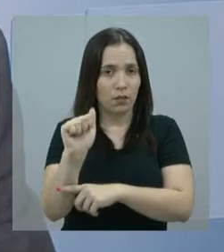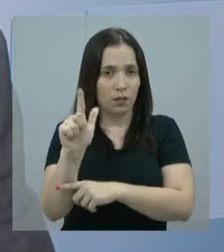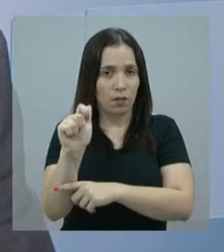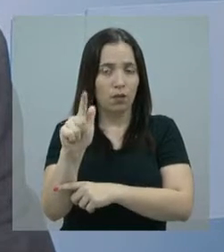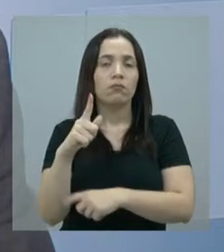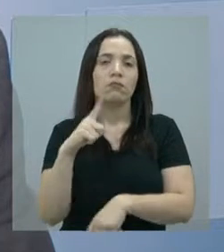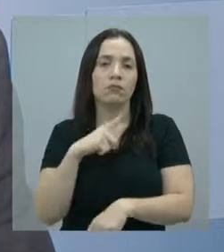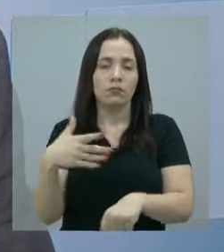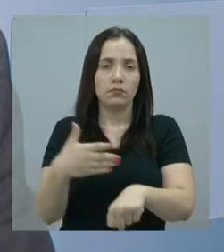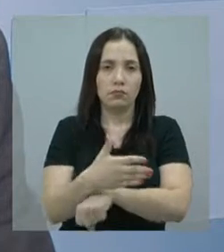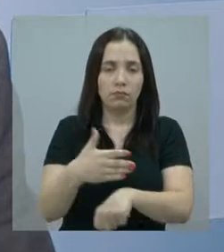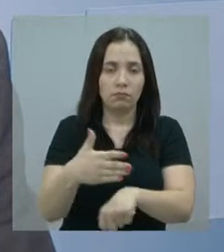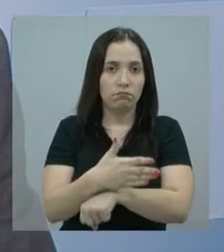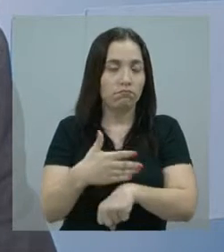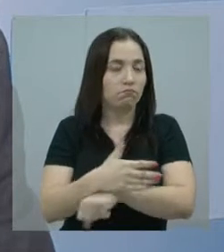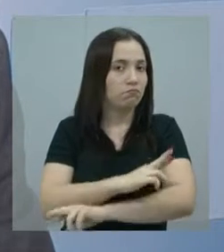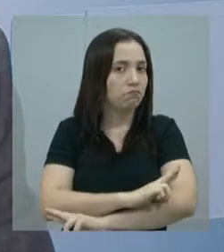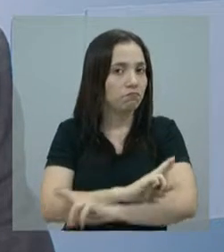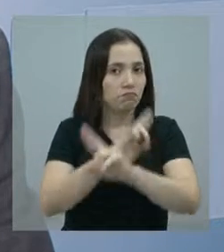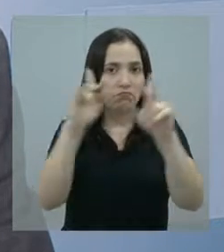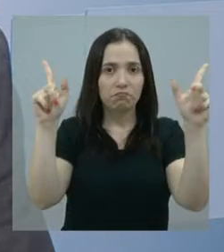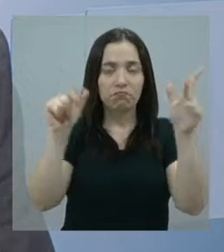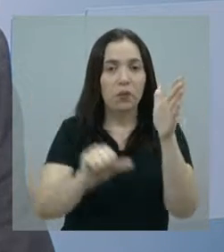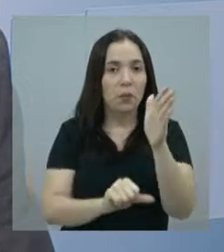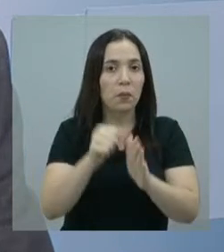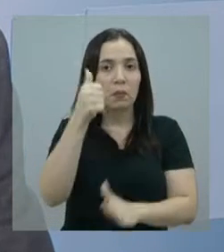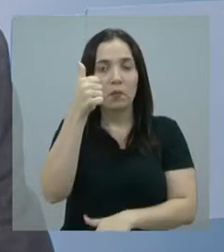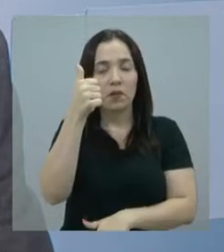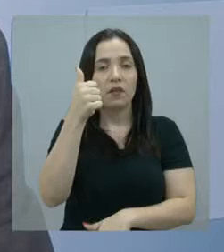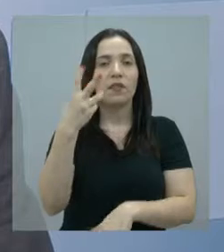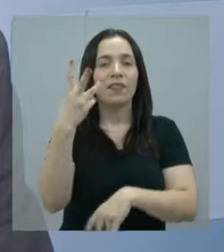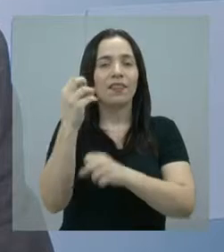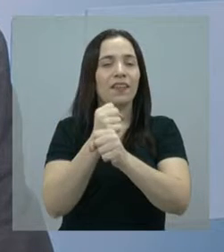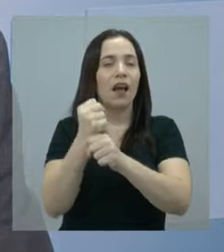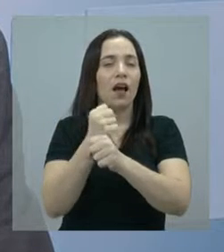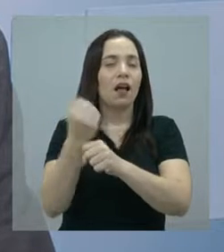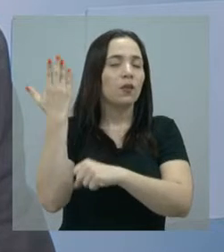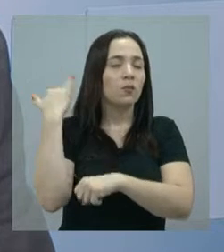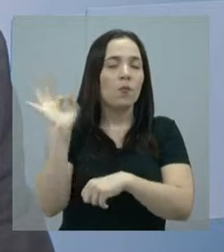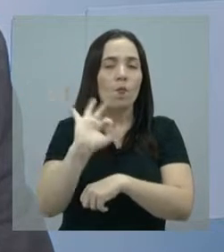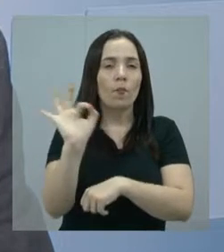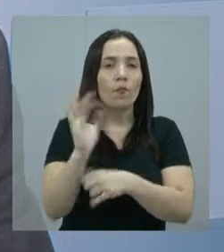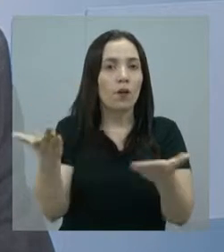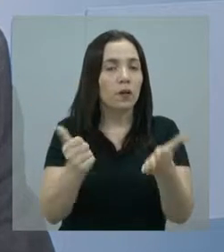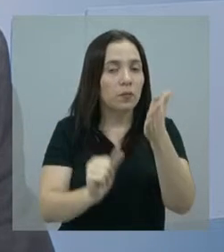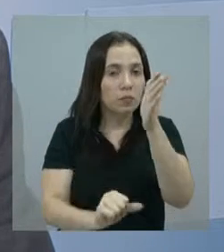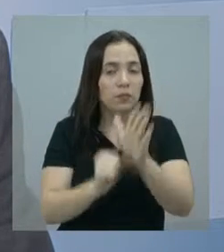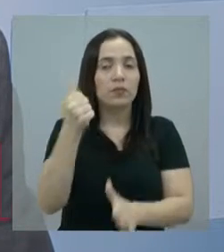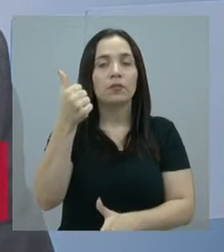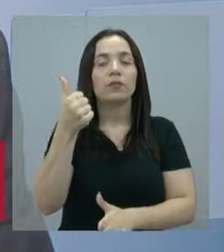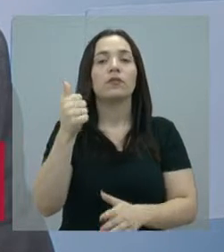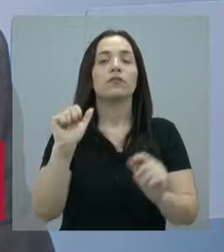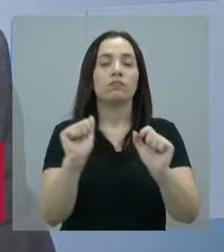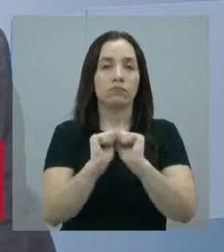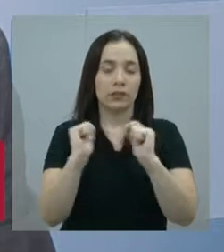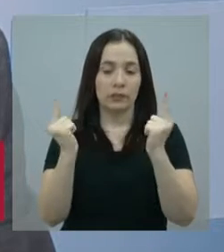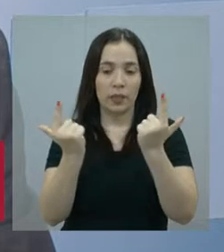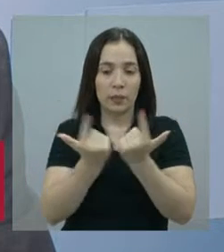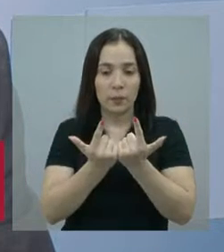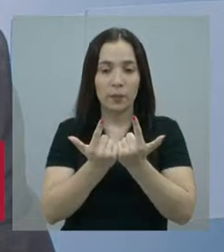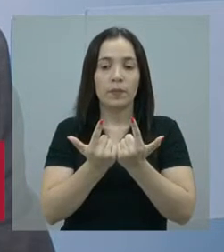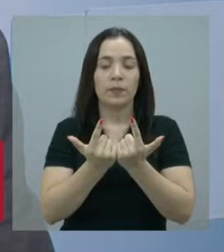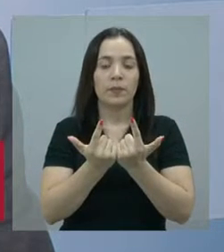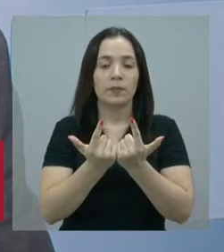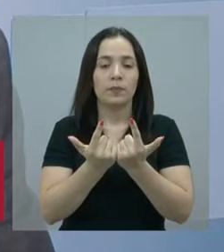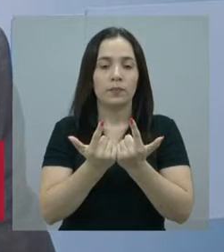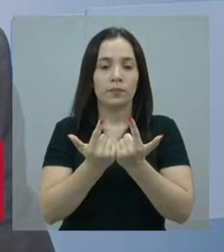uma participação inédita. Pela primeira vez nos 30 anos de história do INESP, o Poder Legislativo se apresentou como